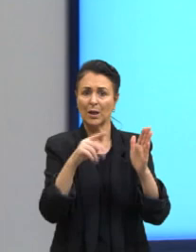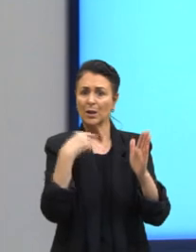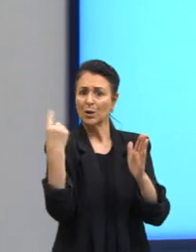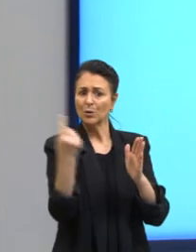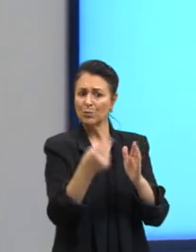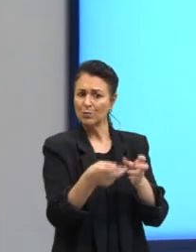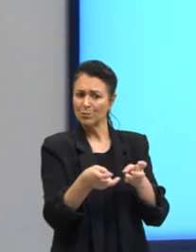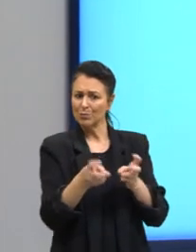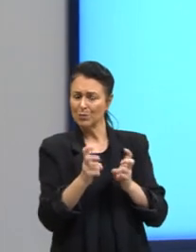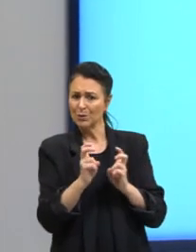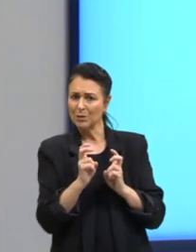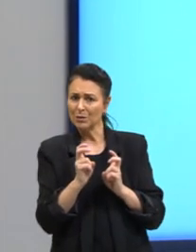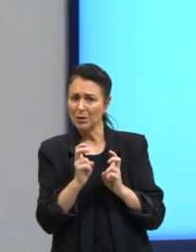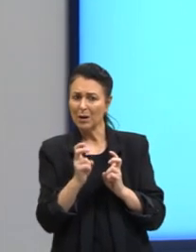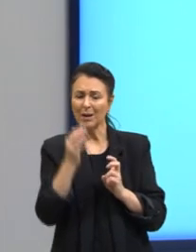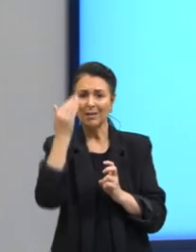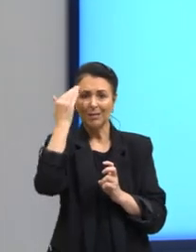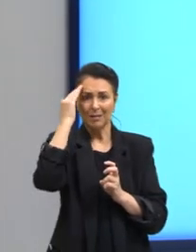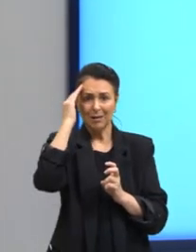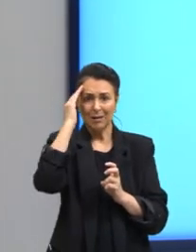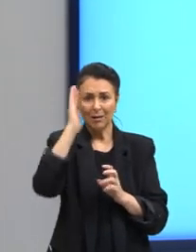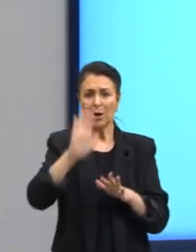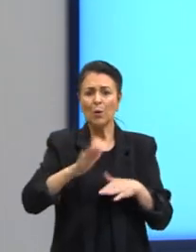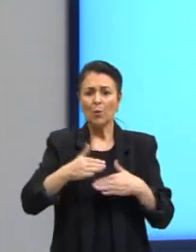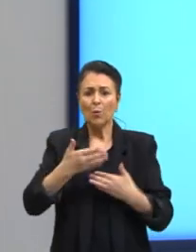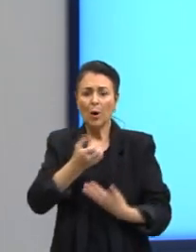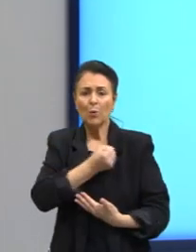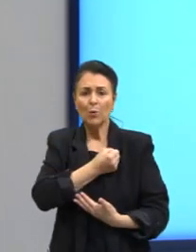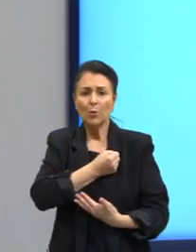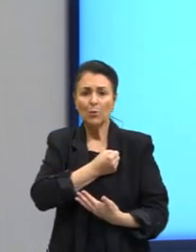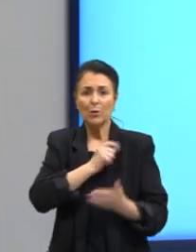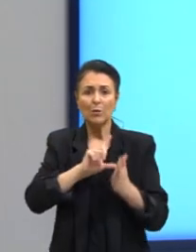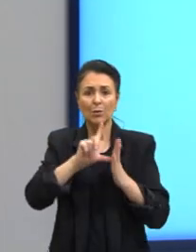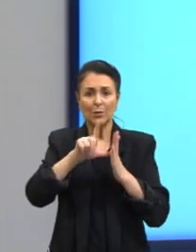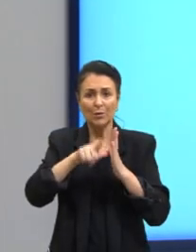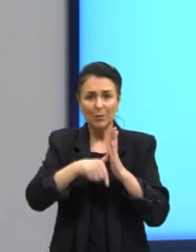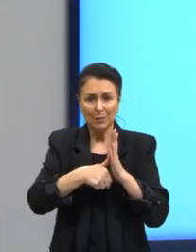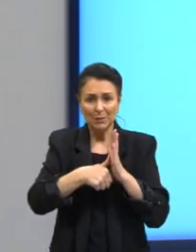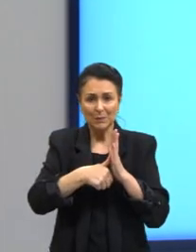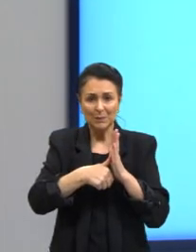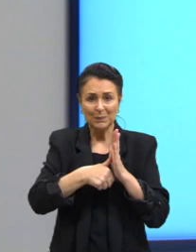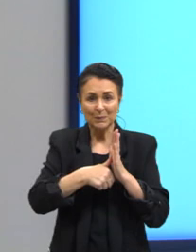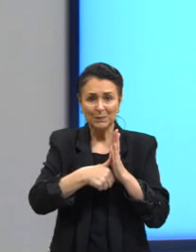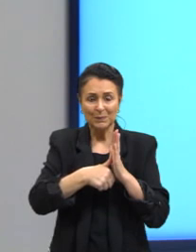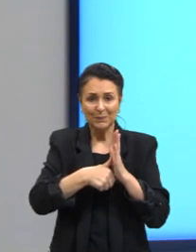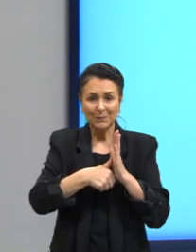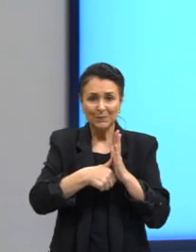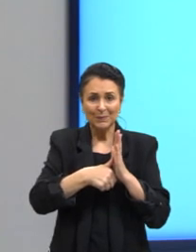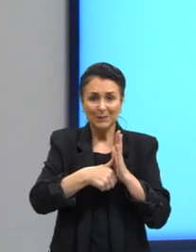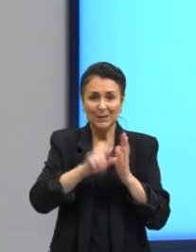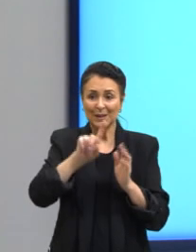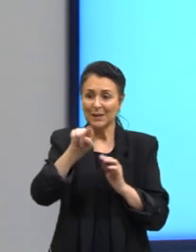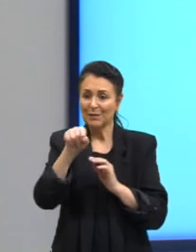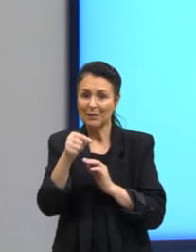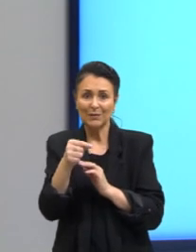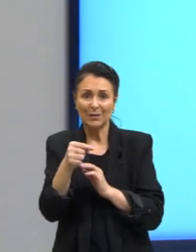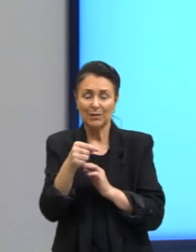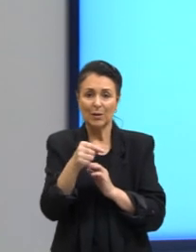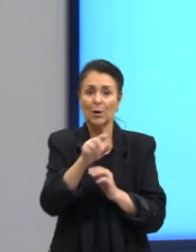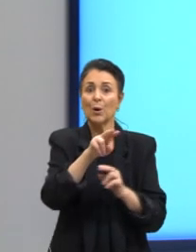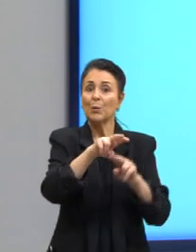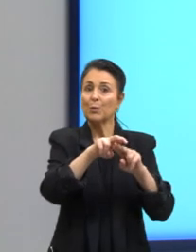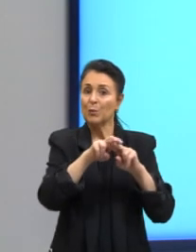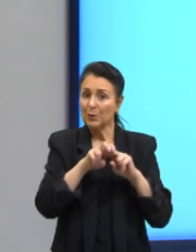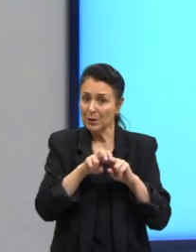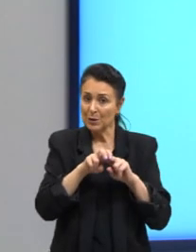consiga prever Então o próximo número da parte decimal e é por isso que chamamos esse